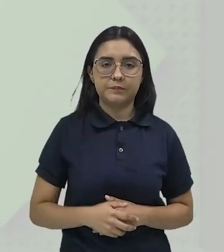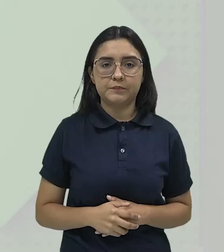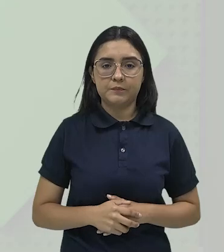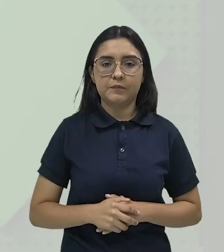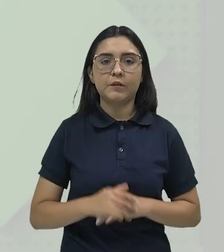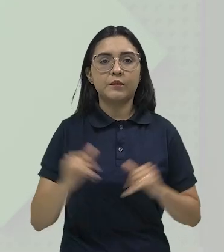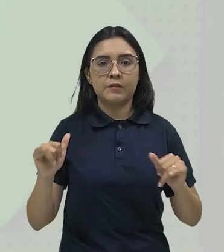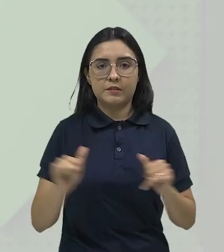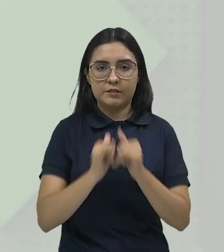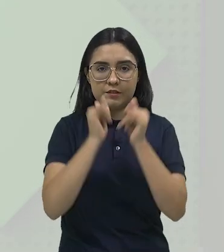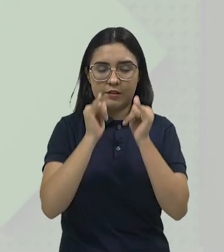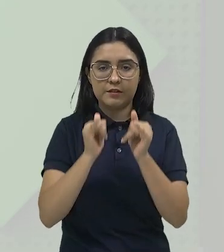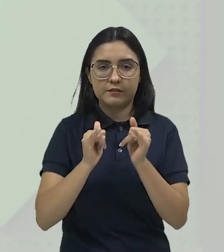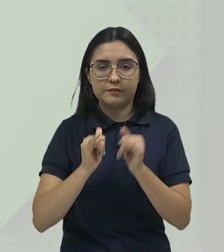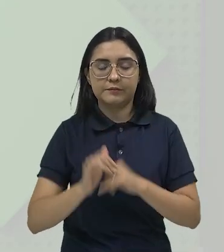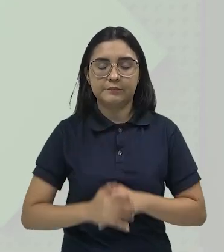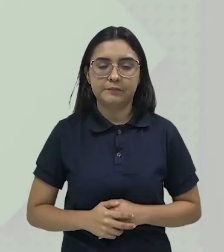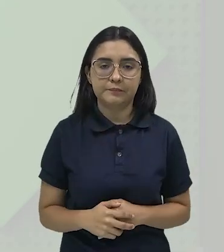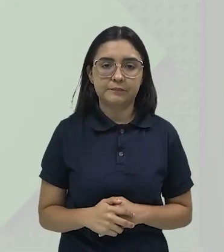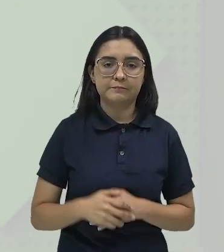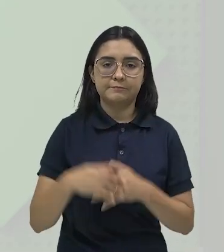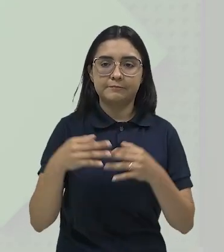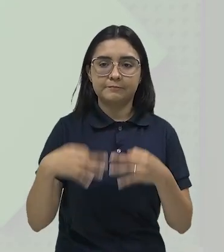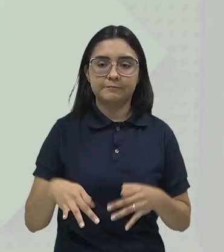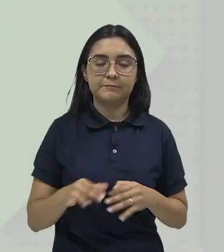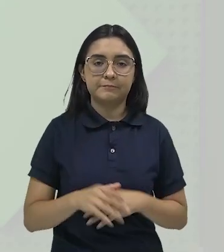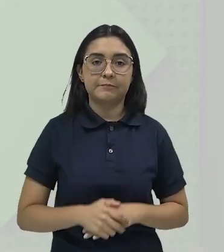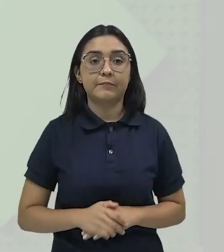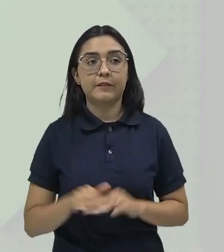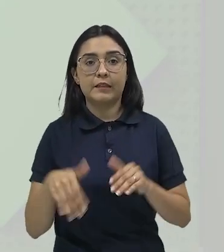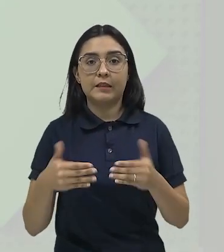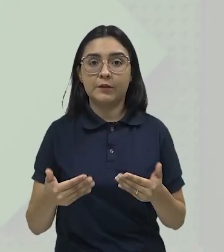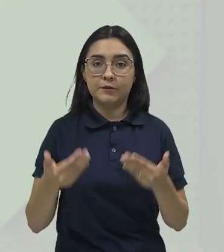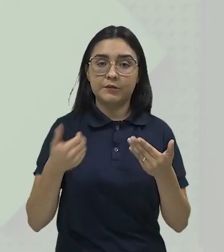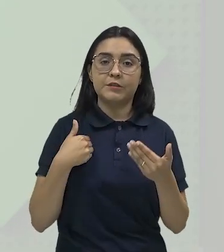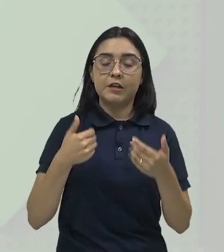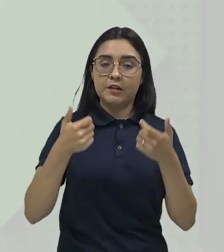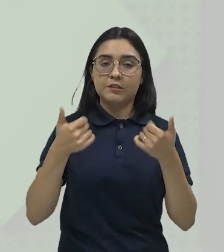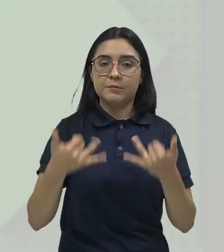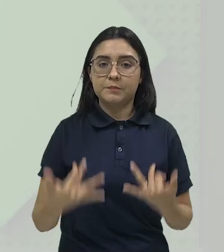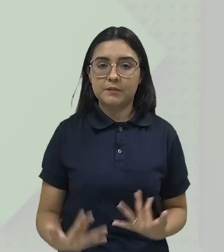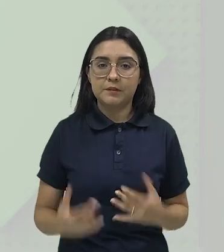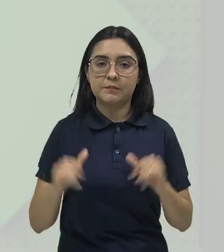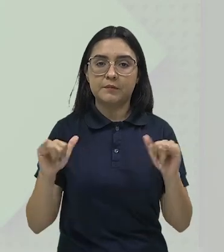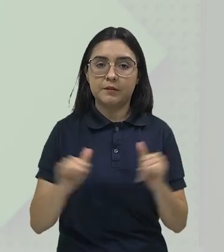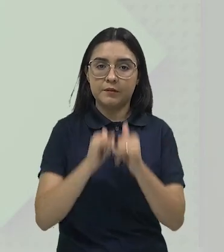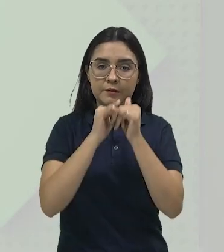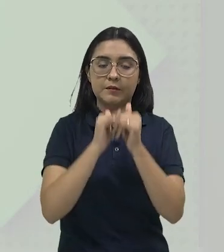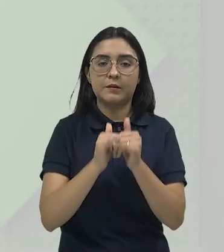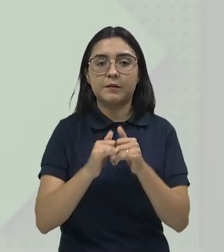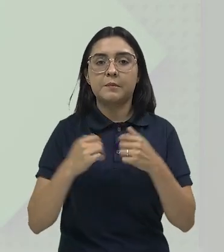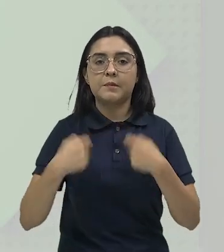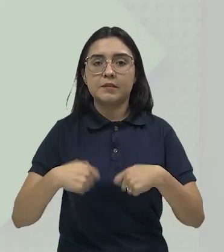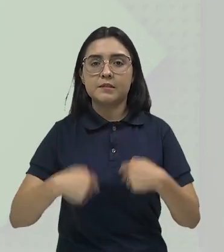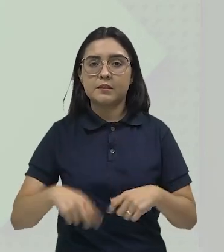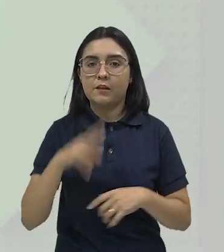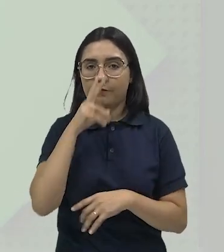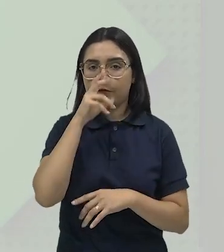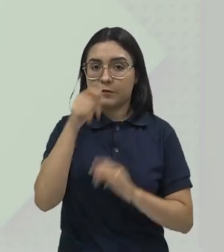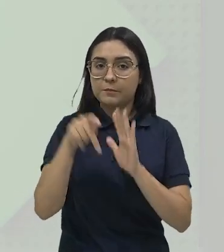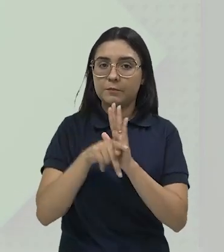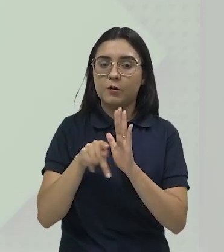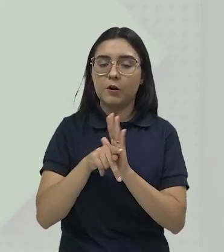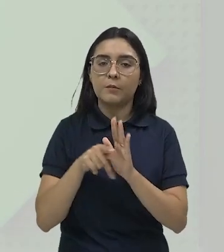internamente da usina hidrelétrica, certo? Então falamos aí desta usina que é movida pela força da água,